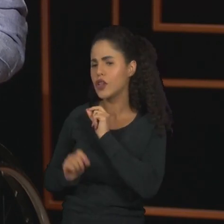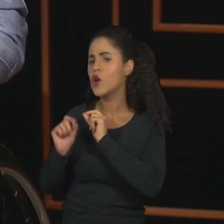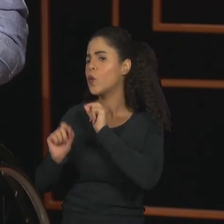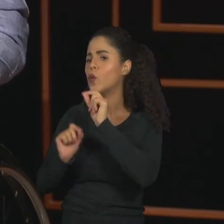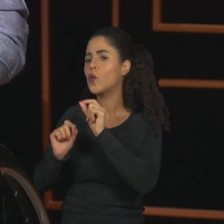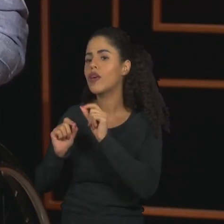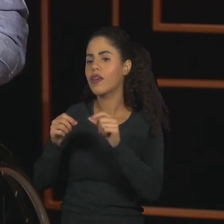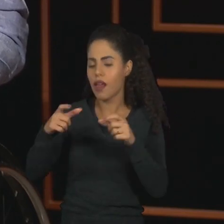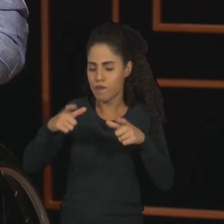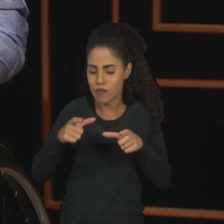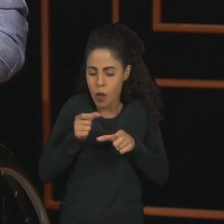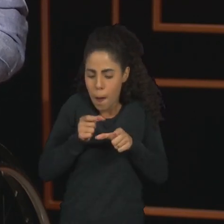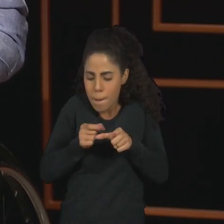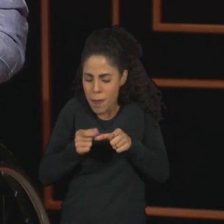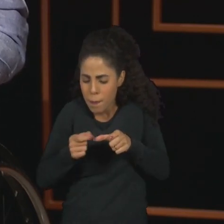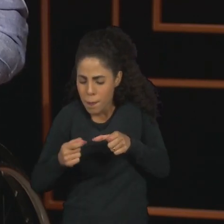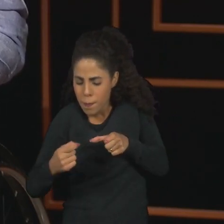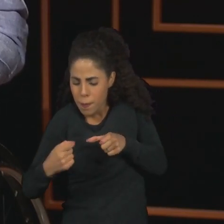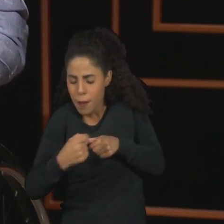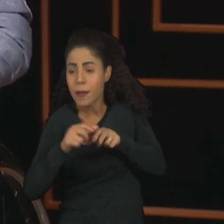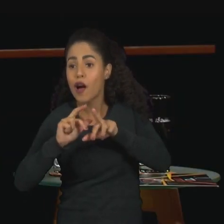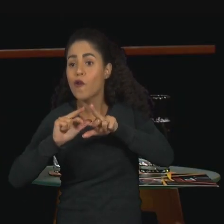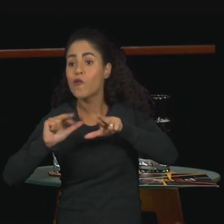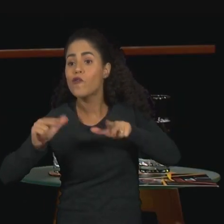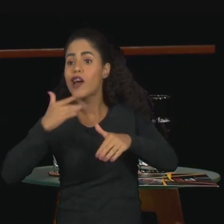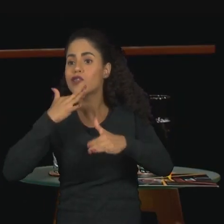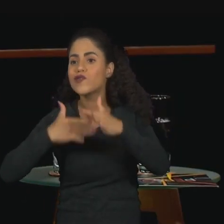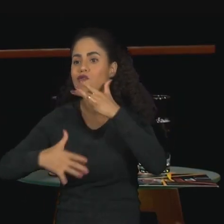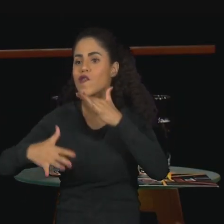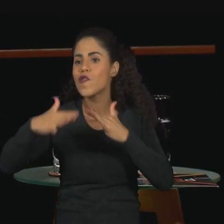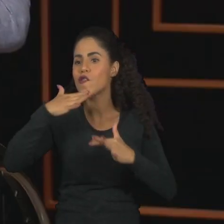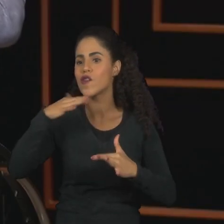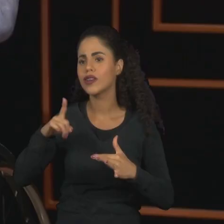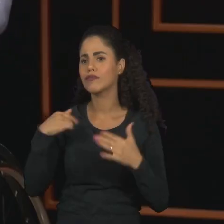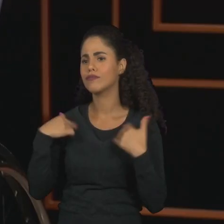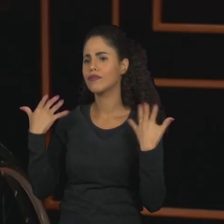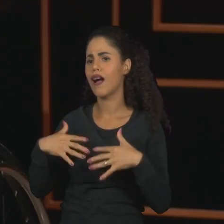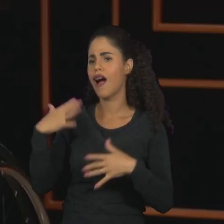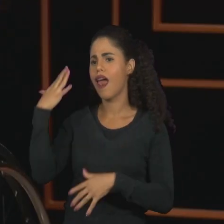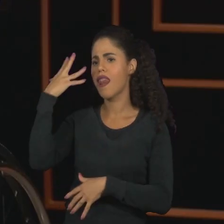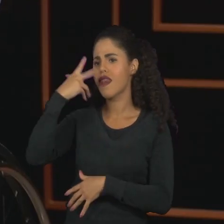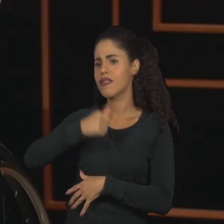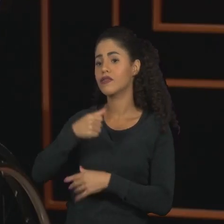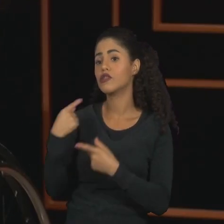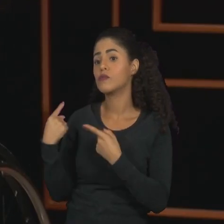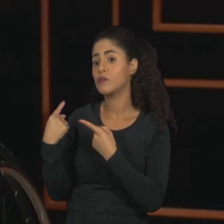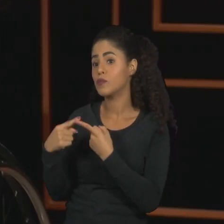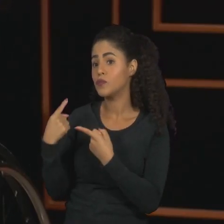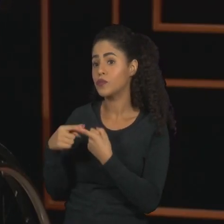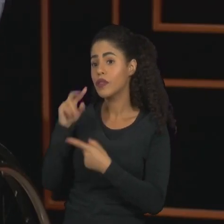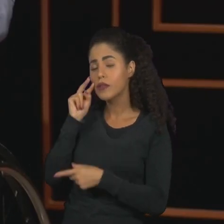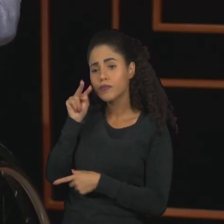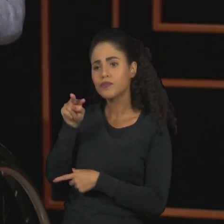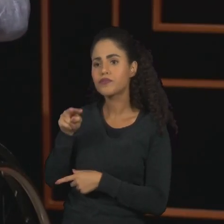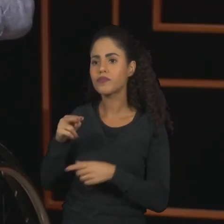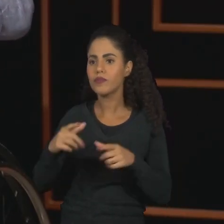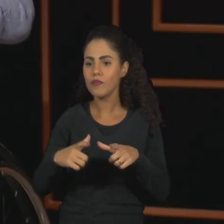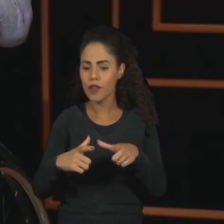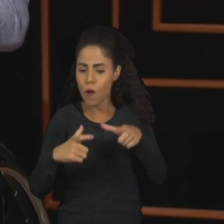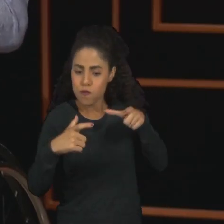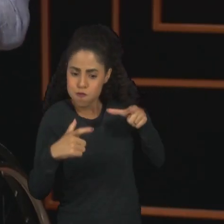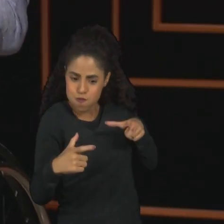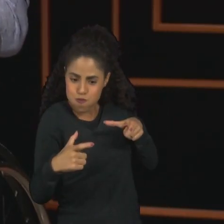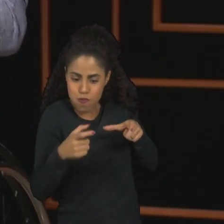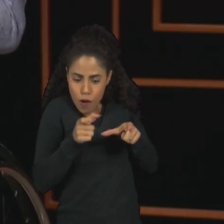uma aquarela. E era uma aquarela incrível, né? Porque era grande a